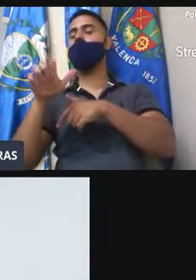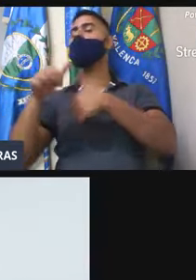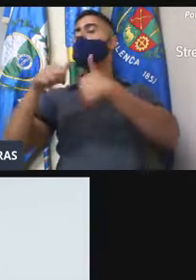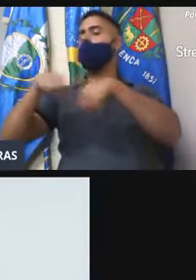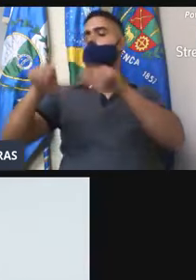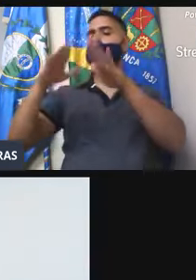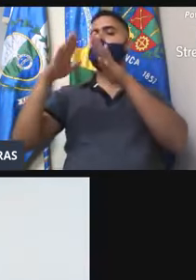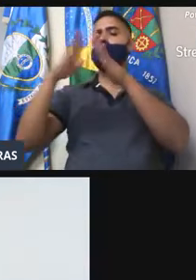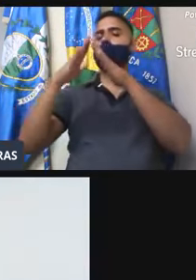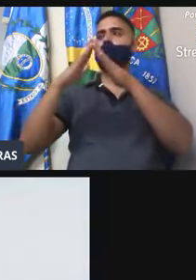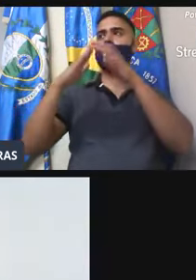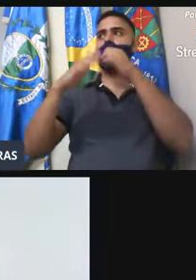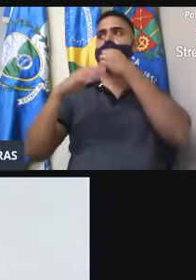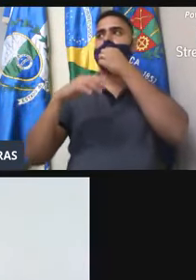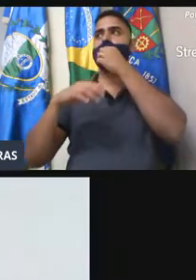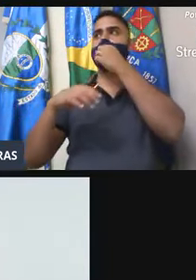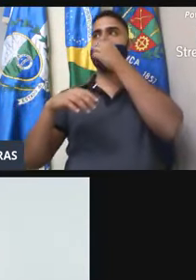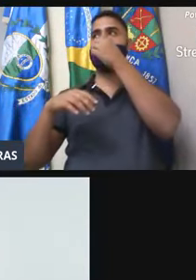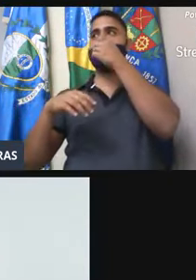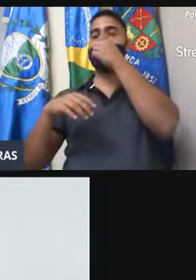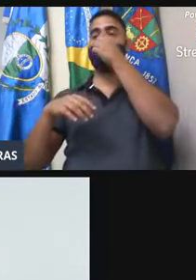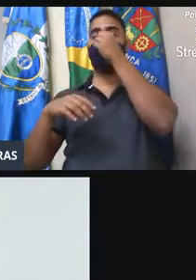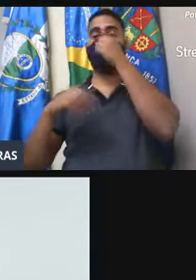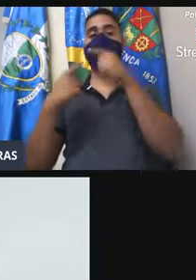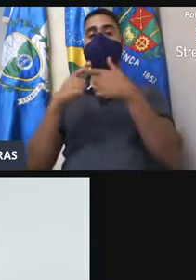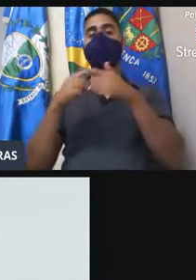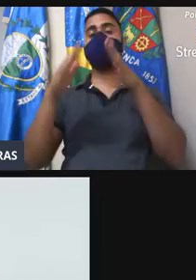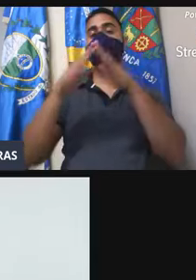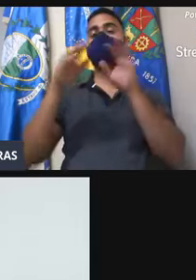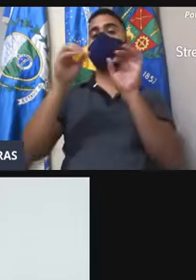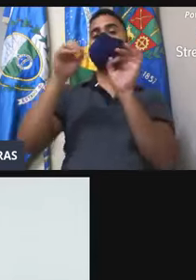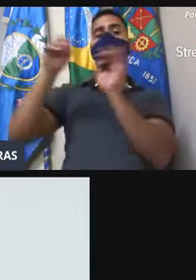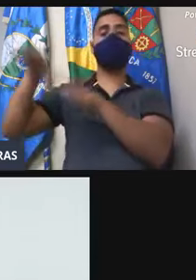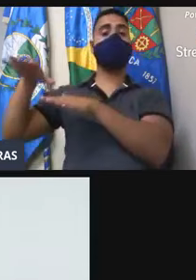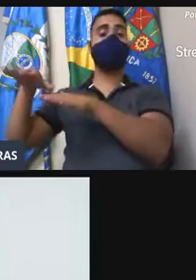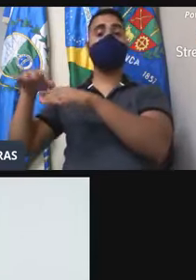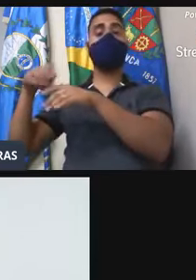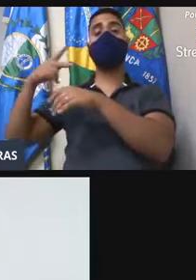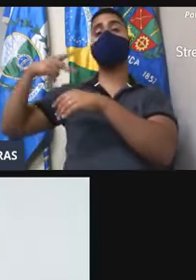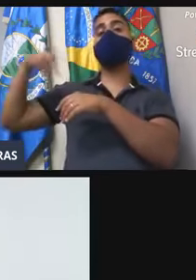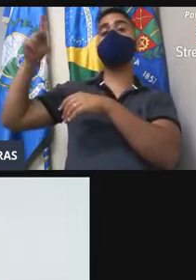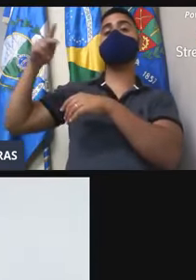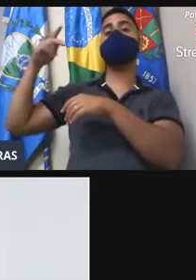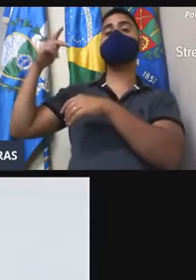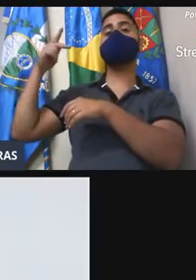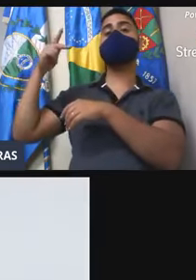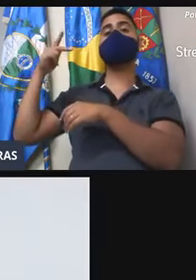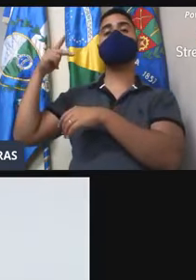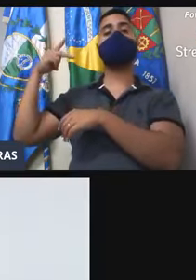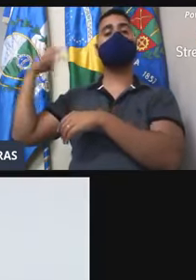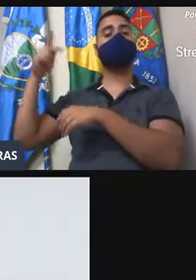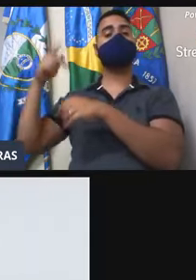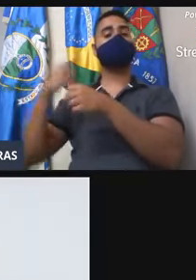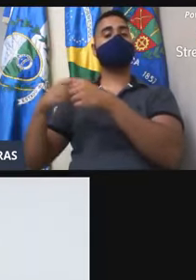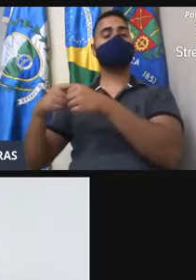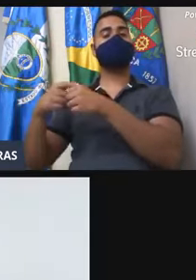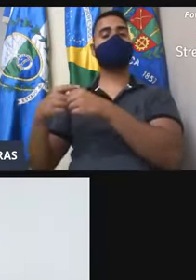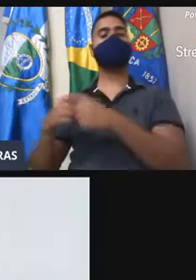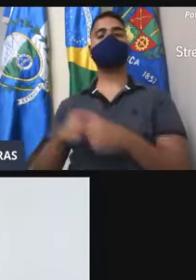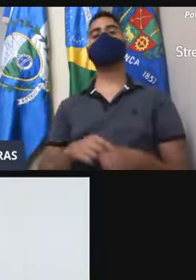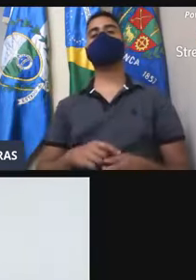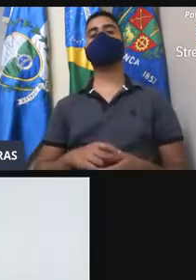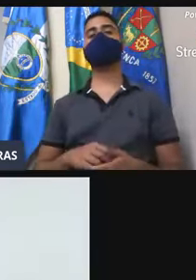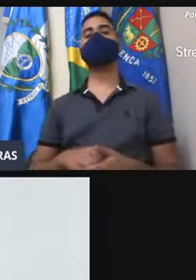casa, depois que ela foi abandonada, foi deslocado para Petrópolis. Então, a associação